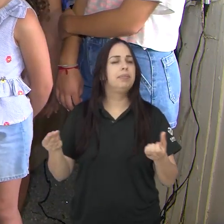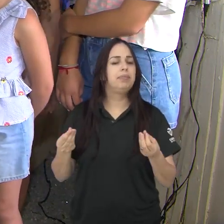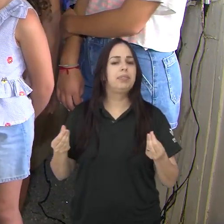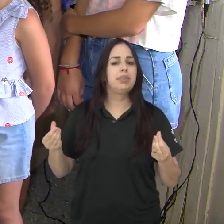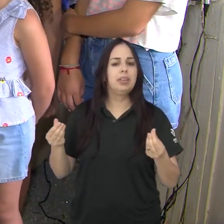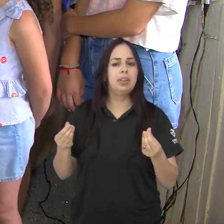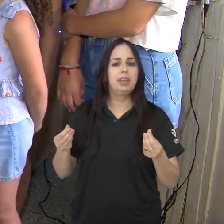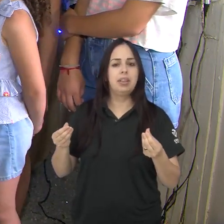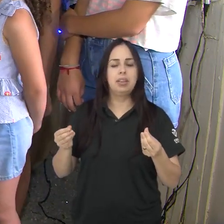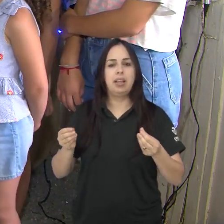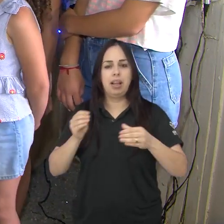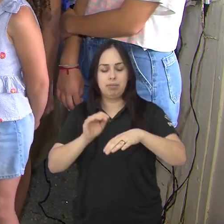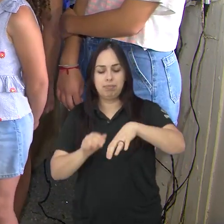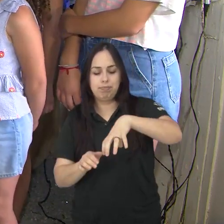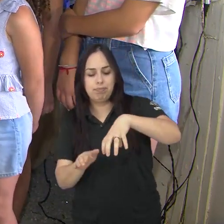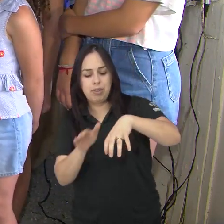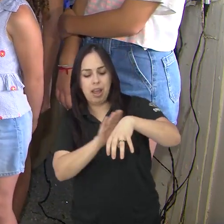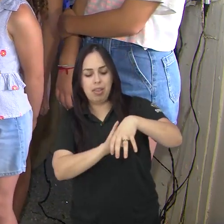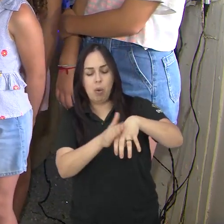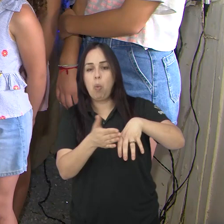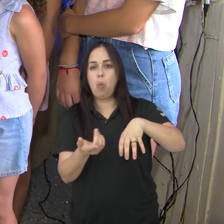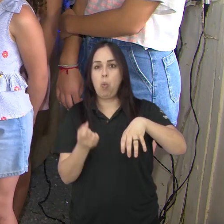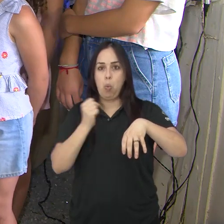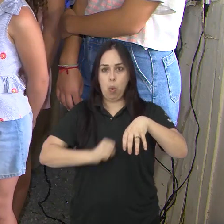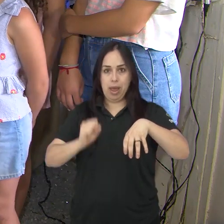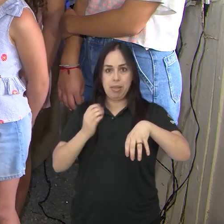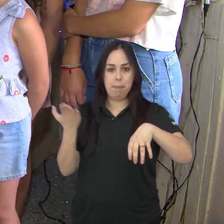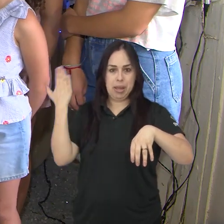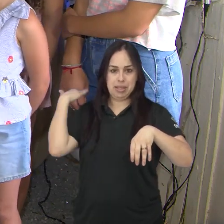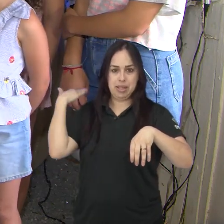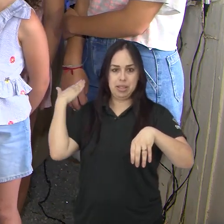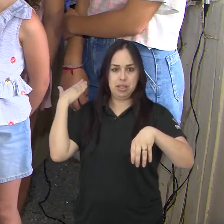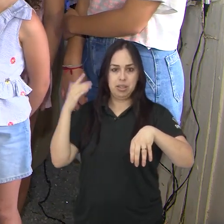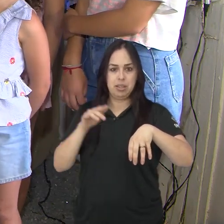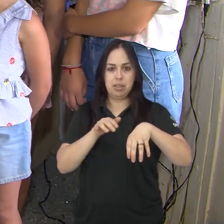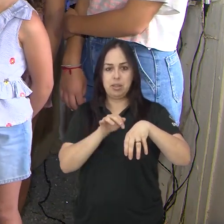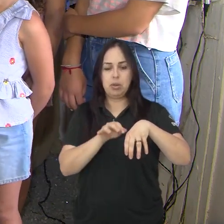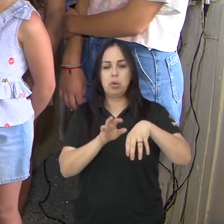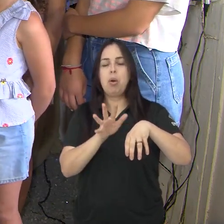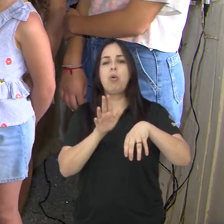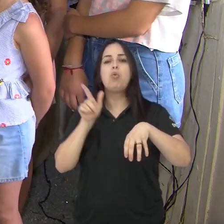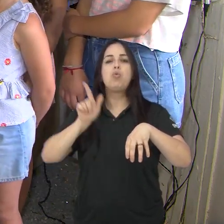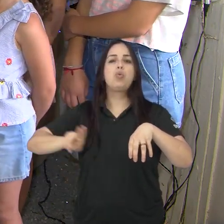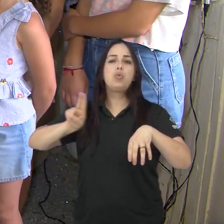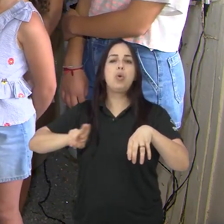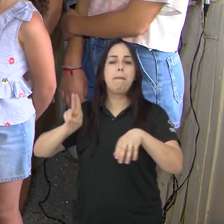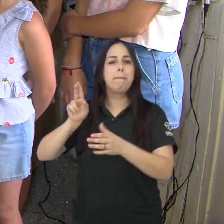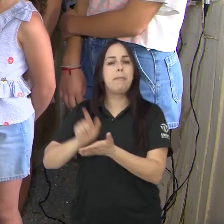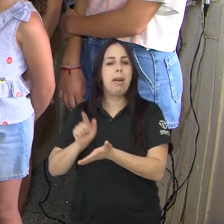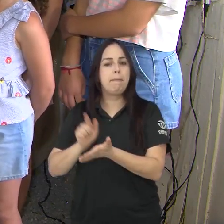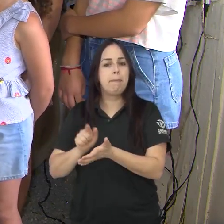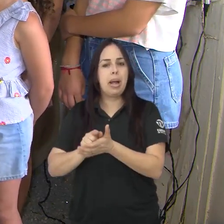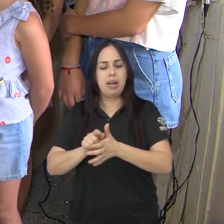essa gruta. Nós fizemos ano passado com todo mundo em casa, com papel